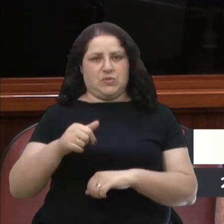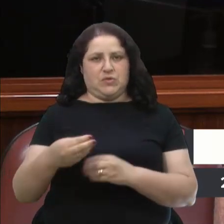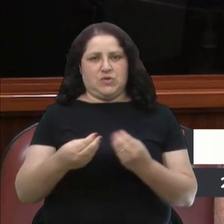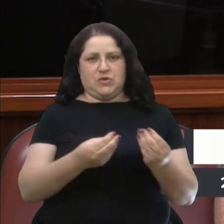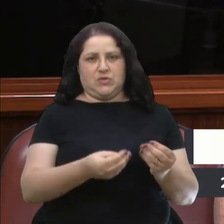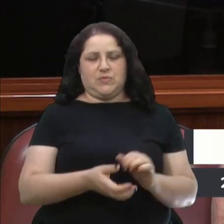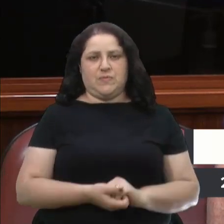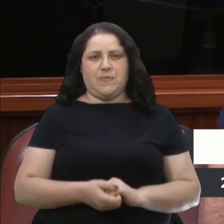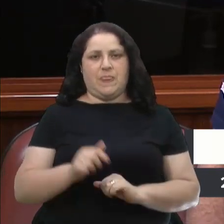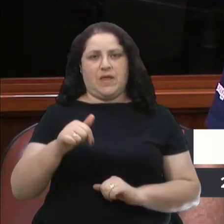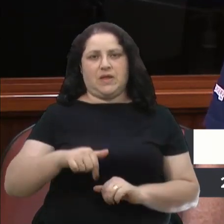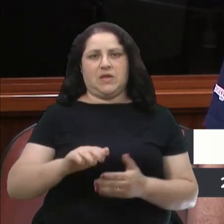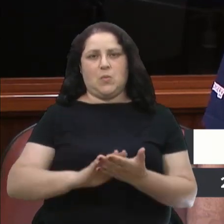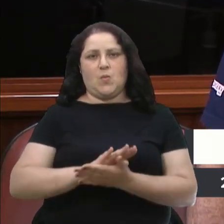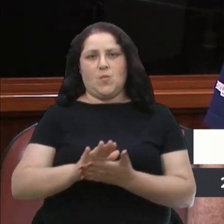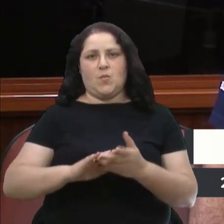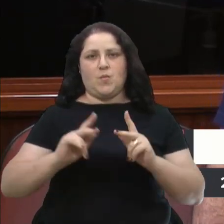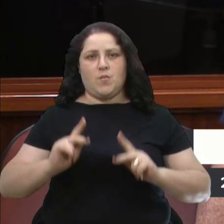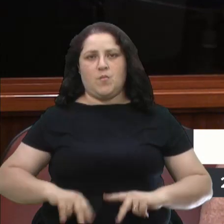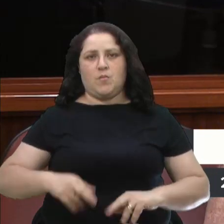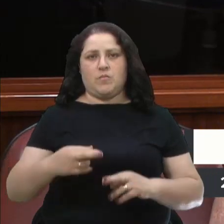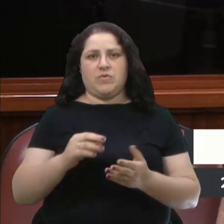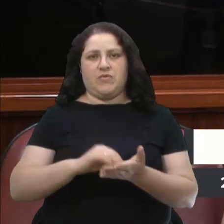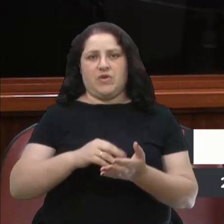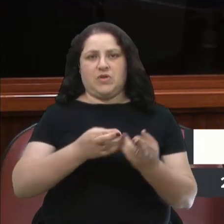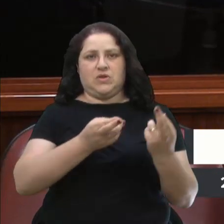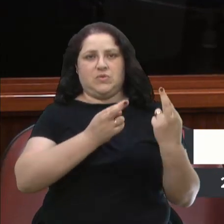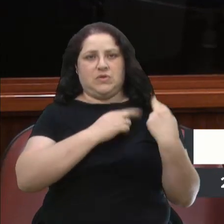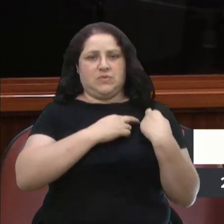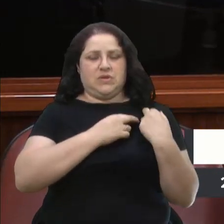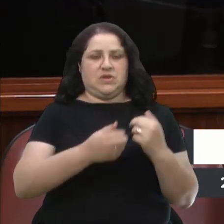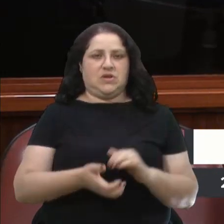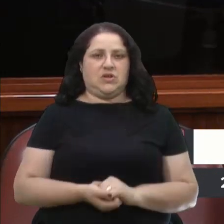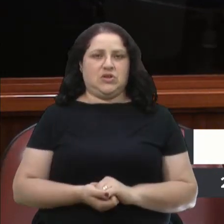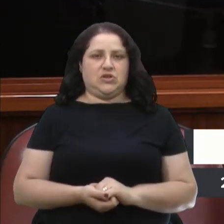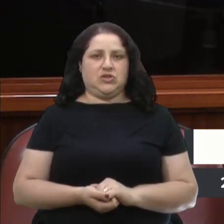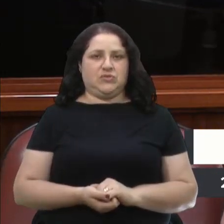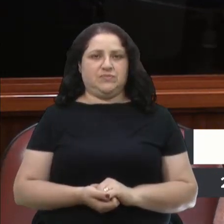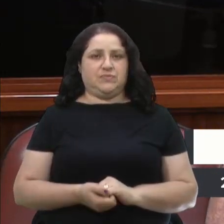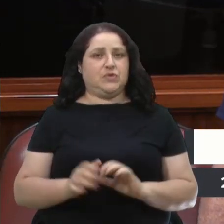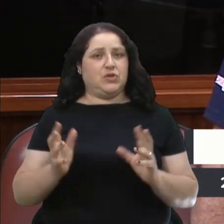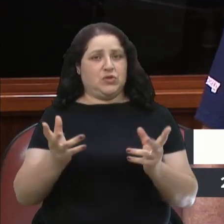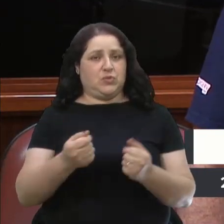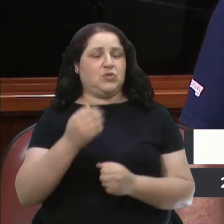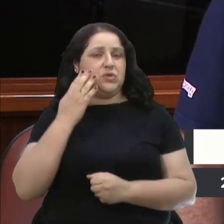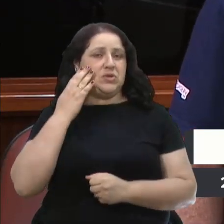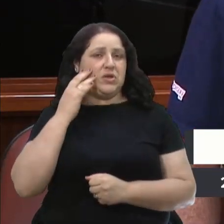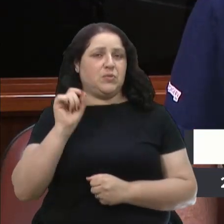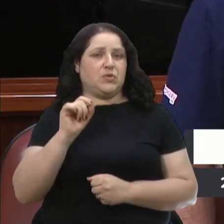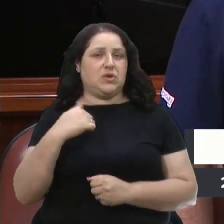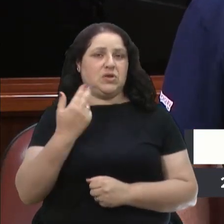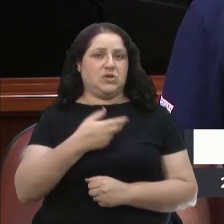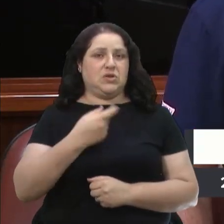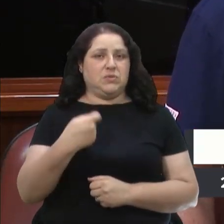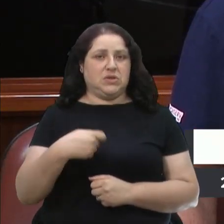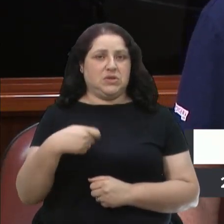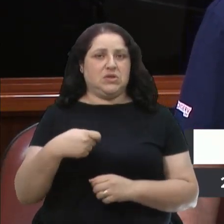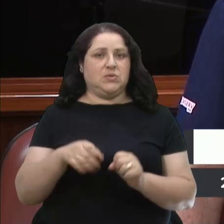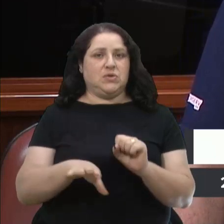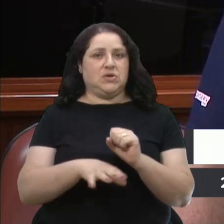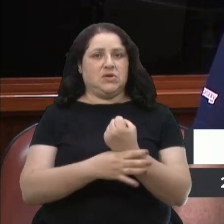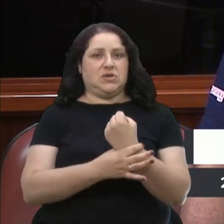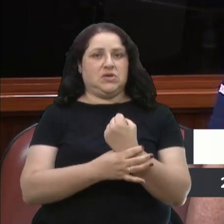Ninguém aqui é irresponsável e não sabe que nós precisamos garantir